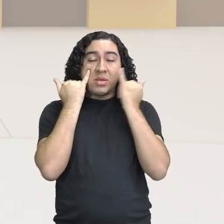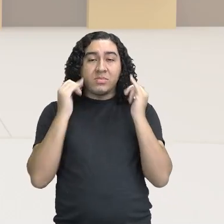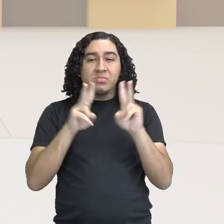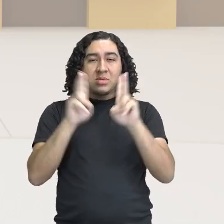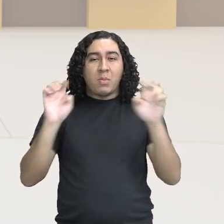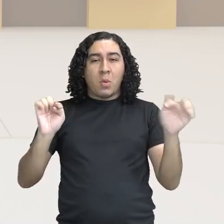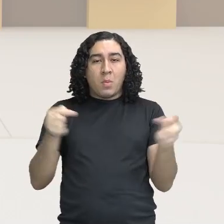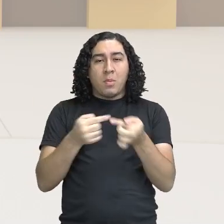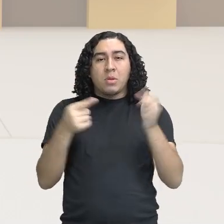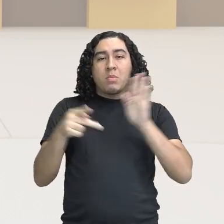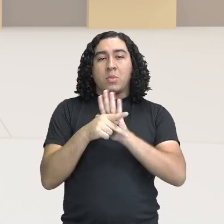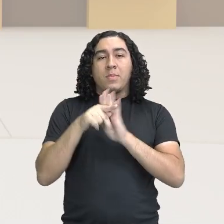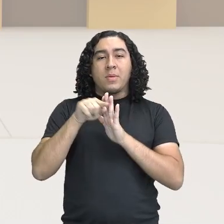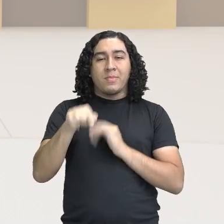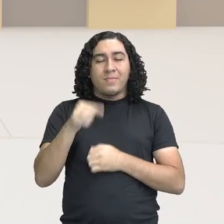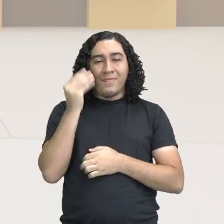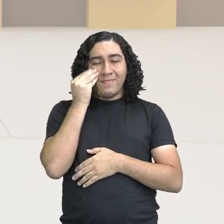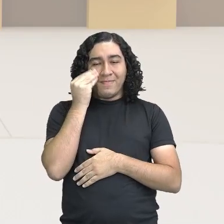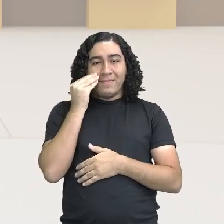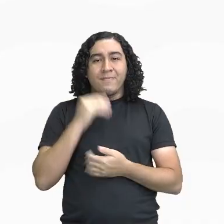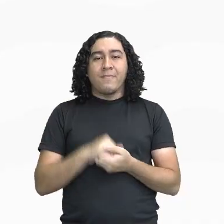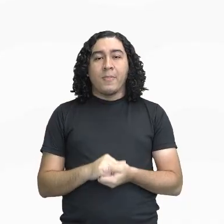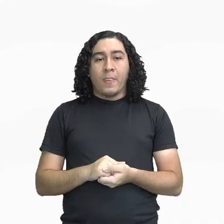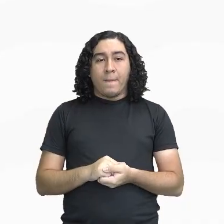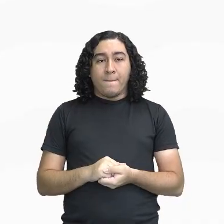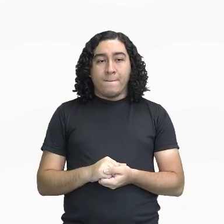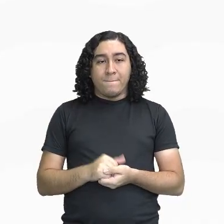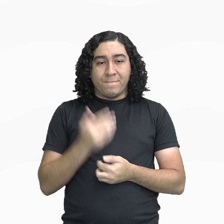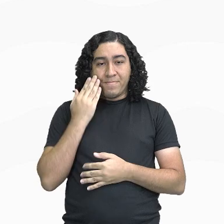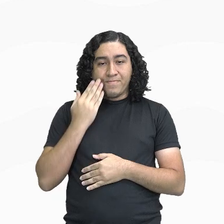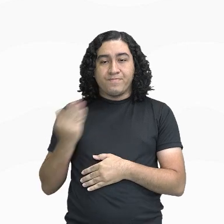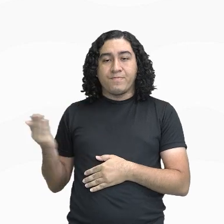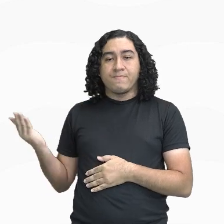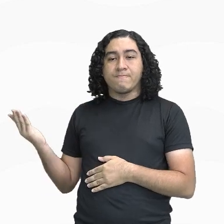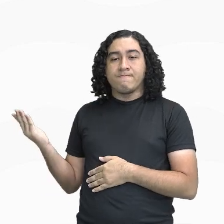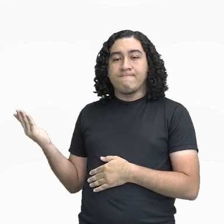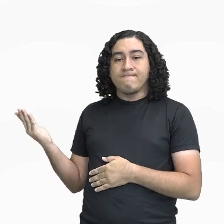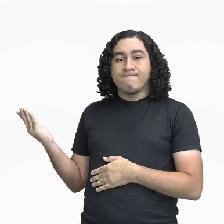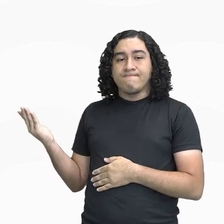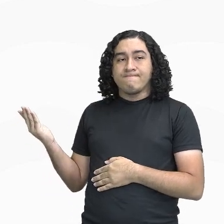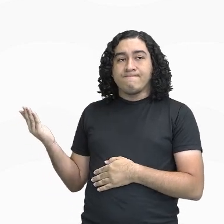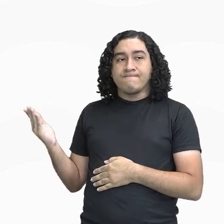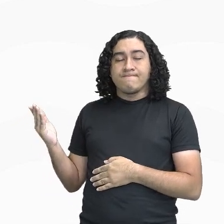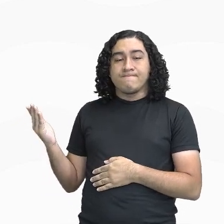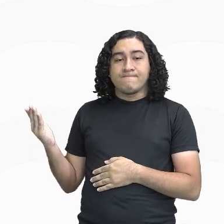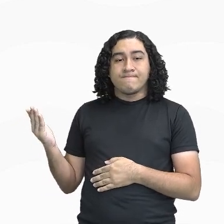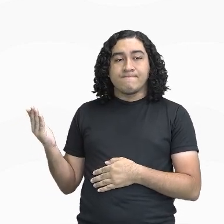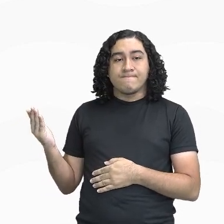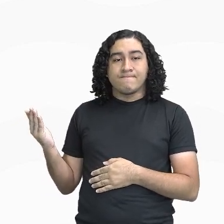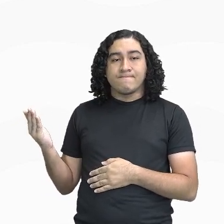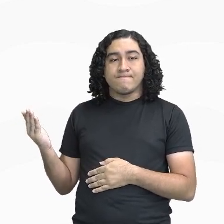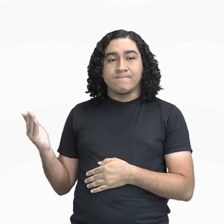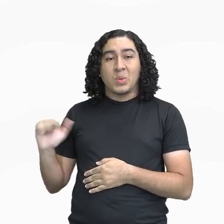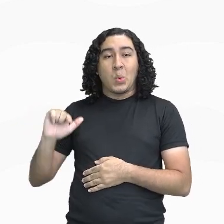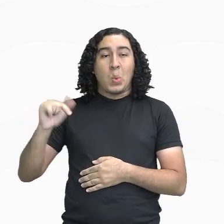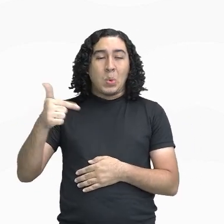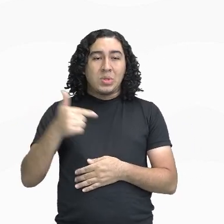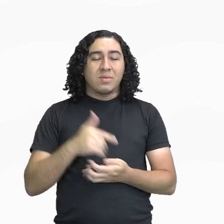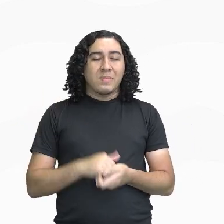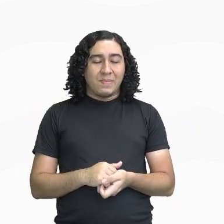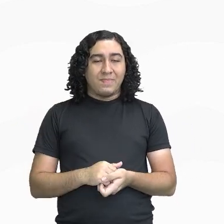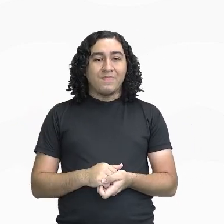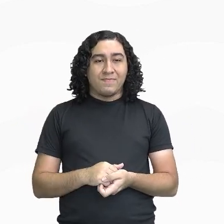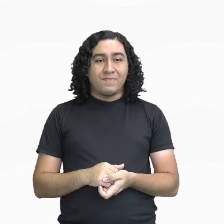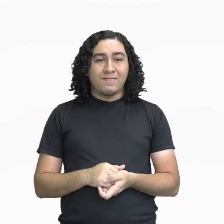relacionadas com o ciclo da água, certo? Vamos ver agora uma outra imagem, que nós temos aí mais um esquema para falar do ciclo da água, né, professor?